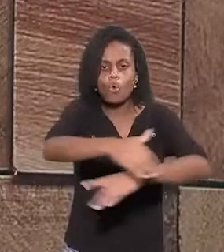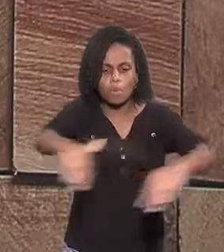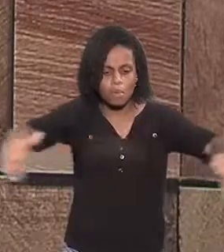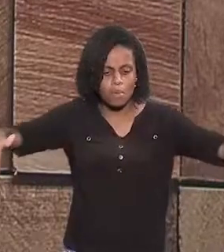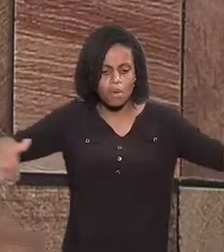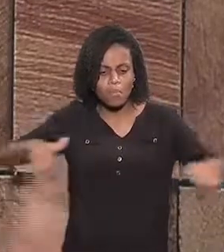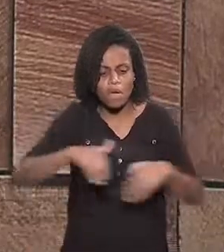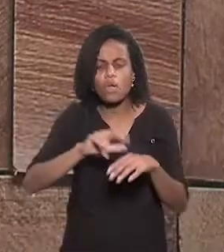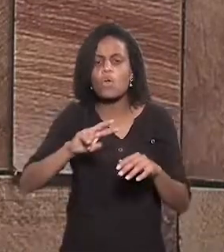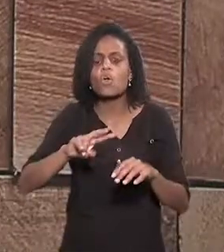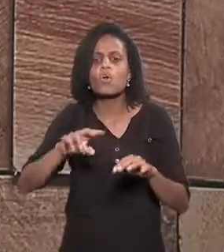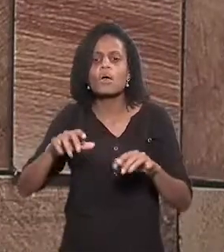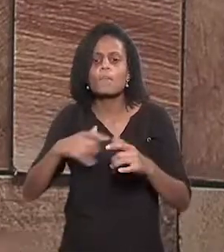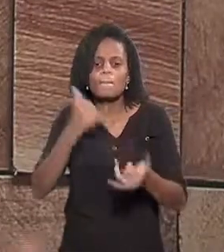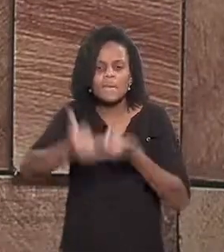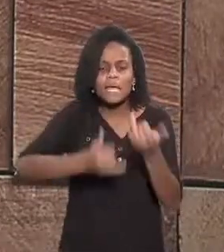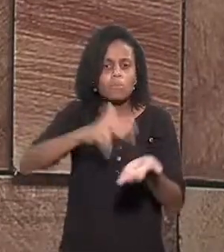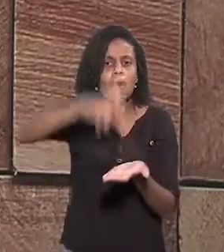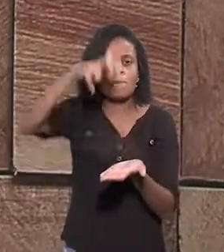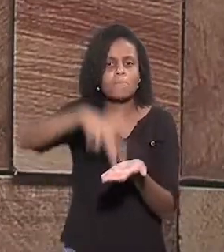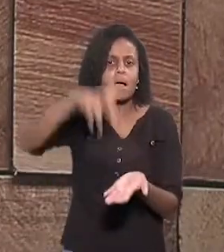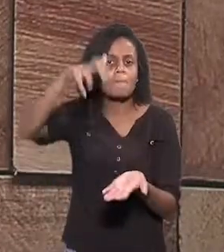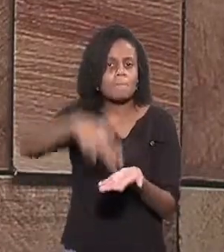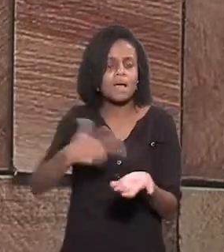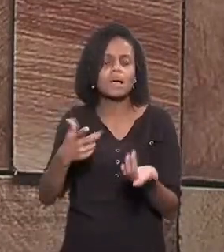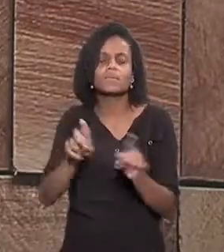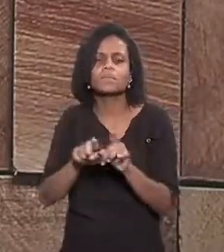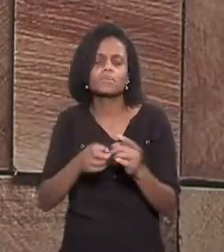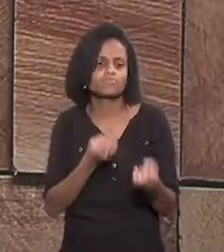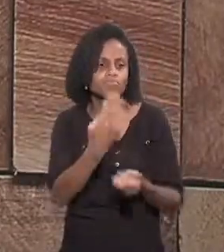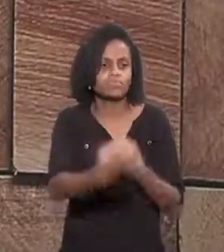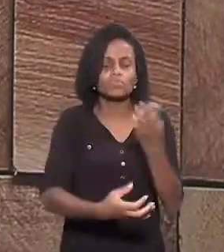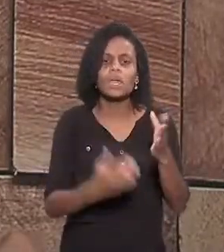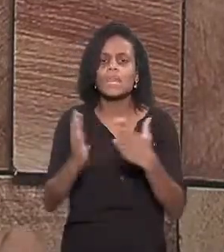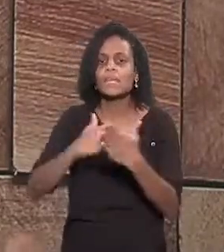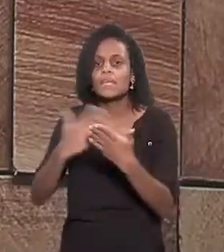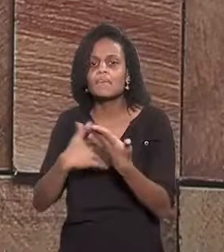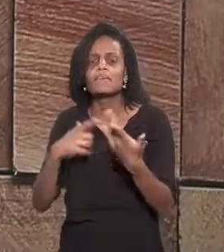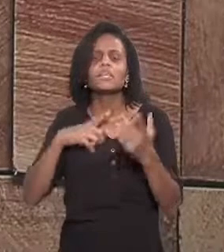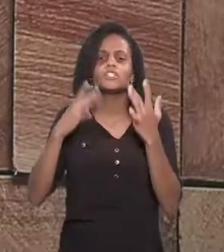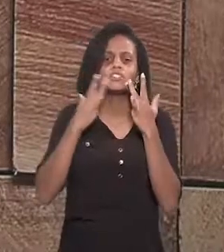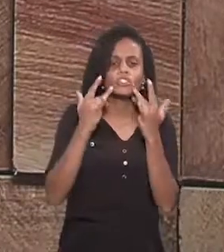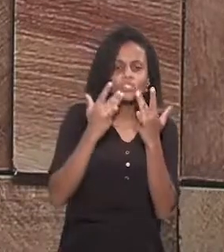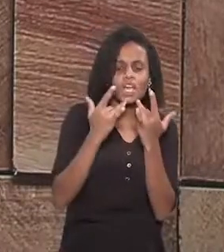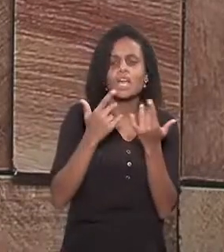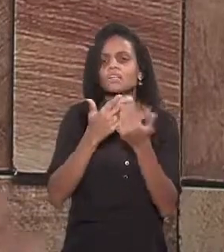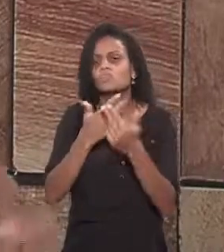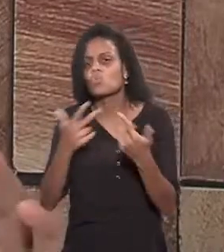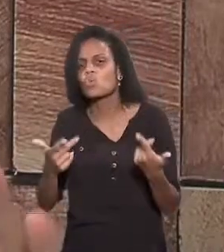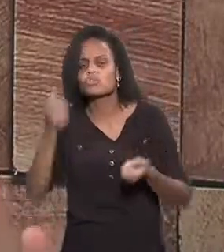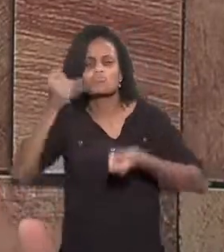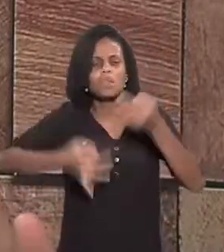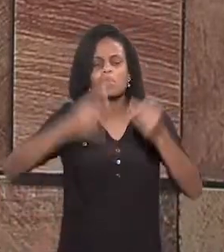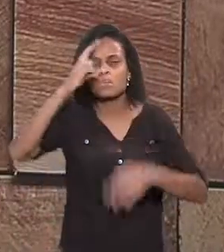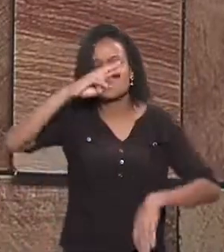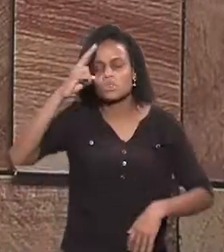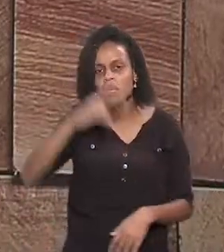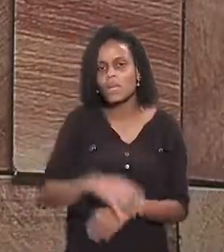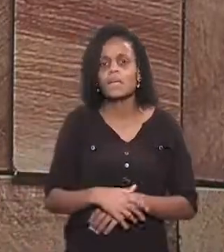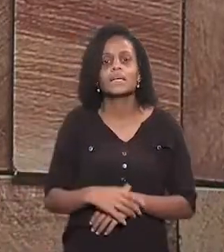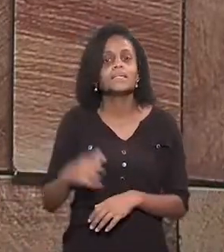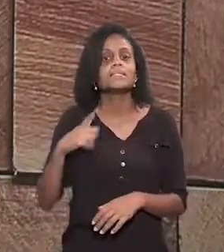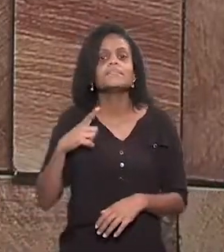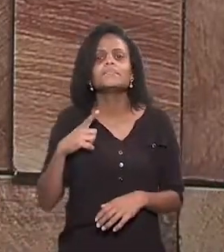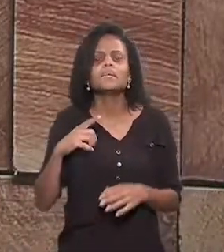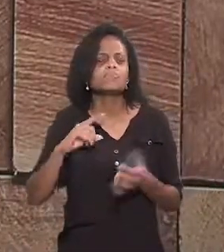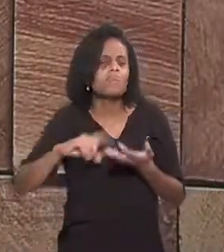aqueles brinquedos infláveis para a criançada, faz distribuição de livros, a gente faz peça de teatro, a gente faz contação de história, a